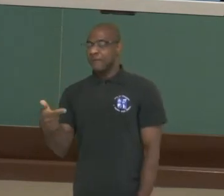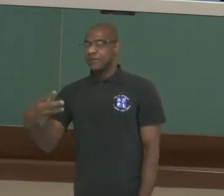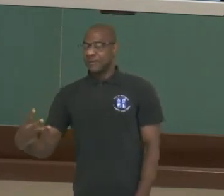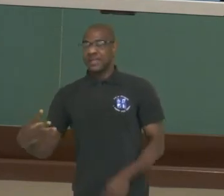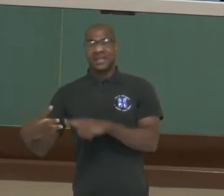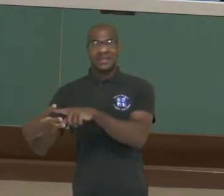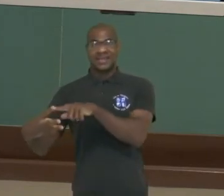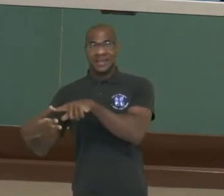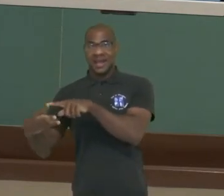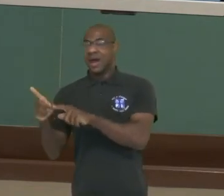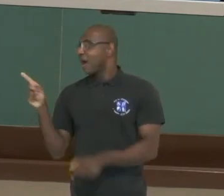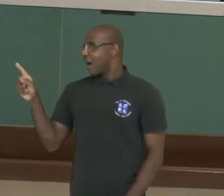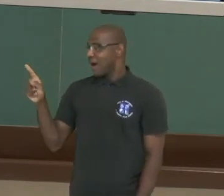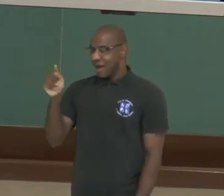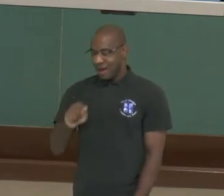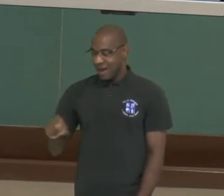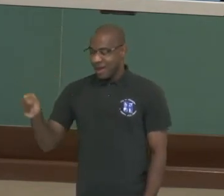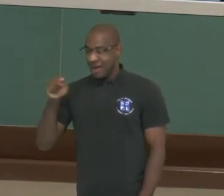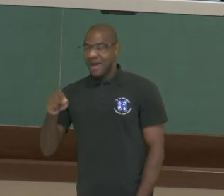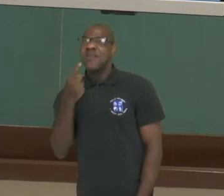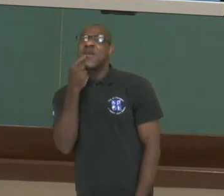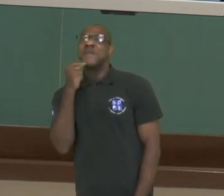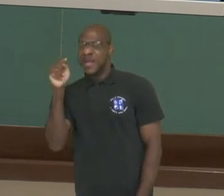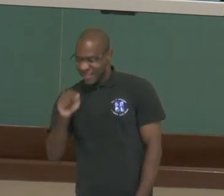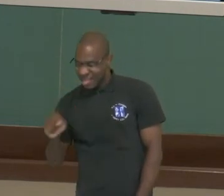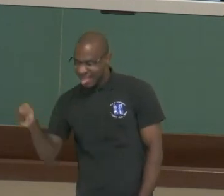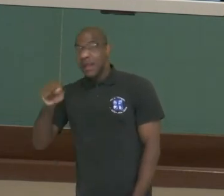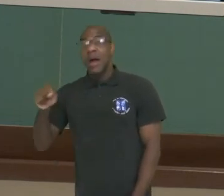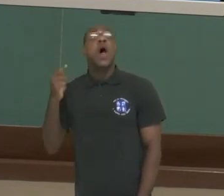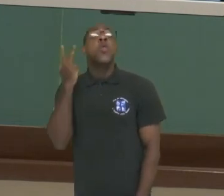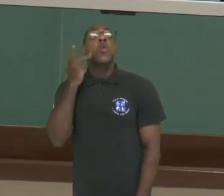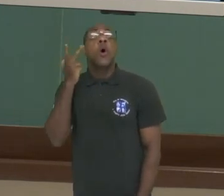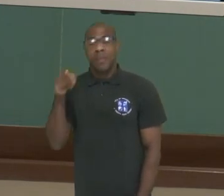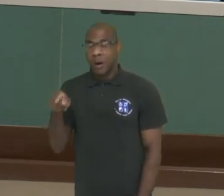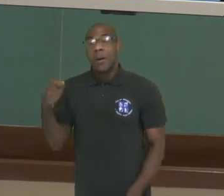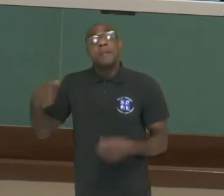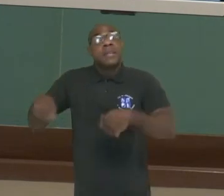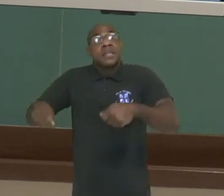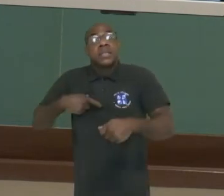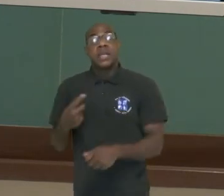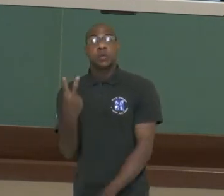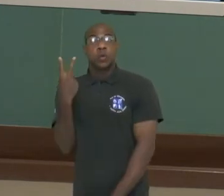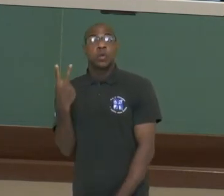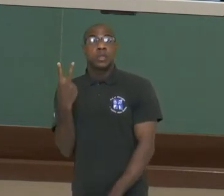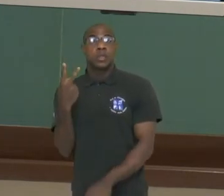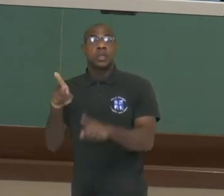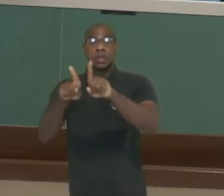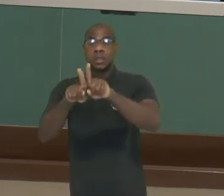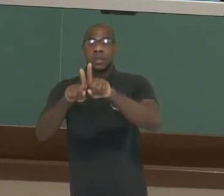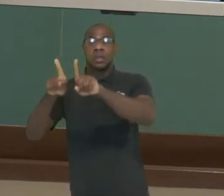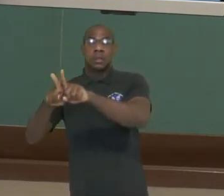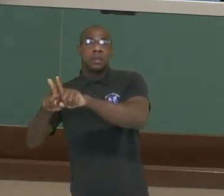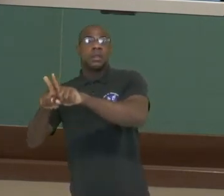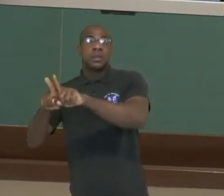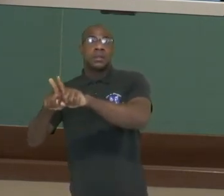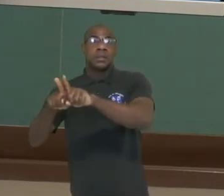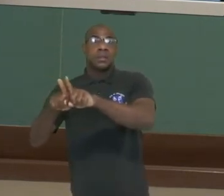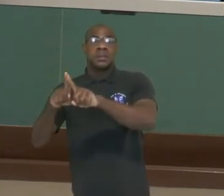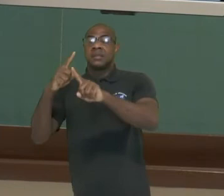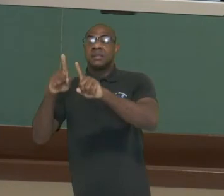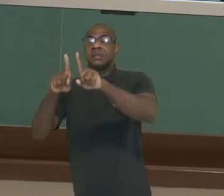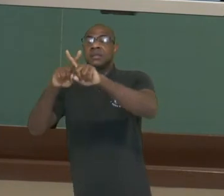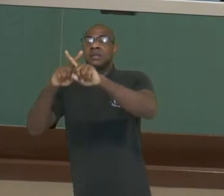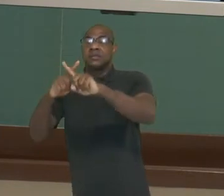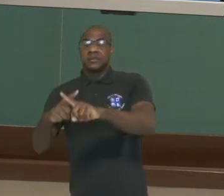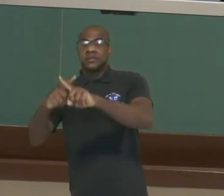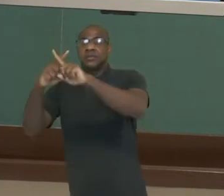23, para o indivíduo ser normal, também teria que estar ao par, sendo XX